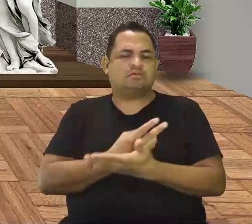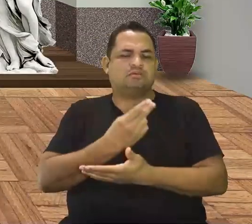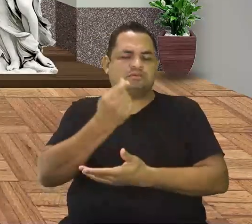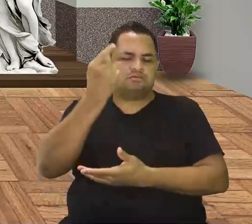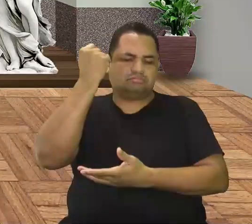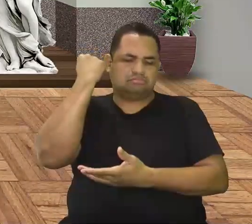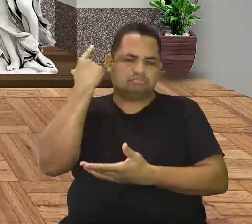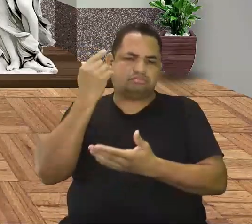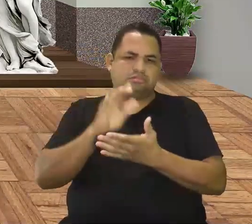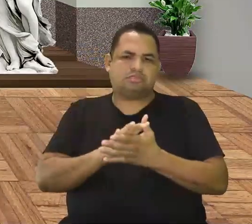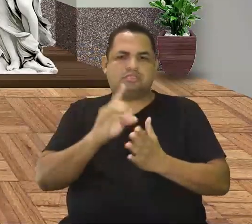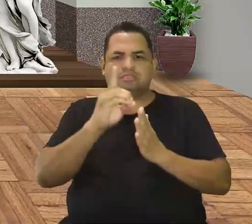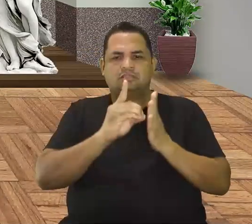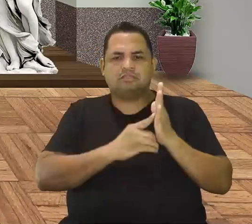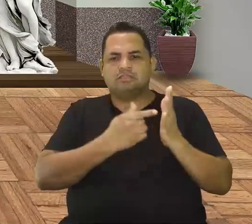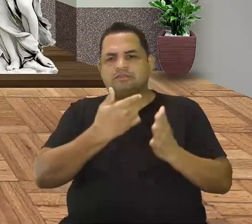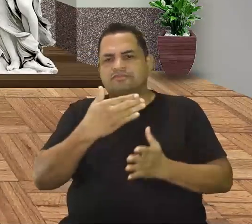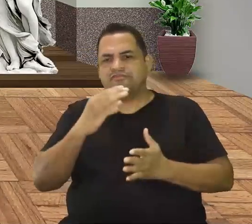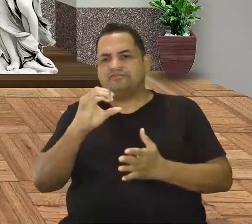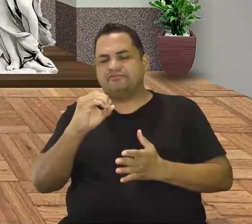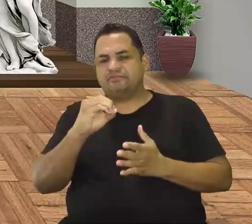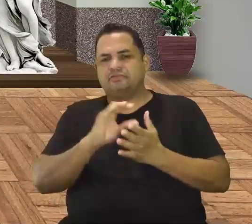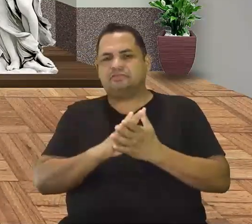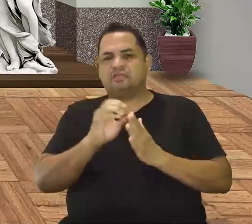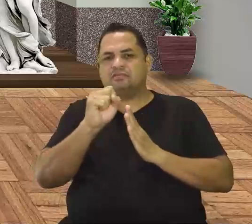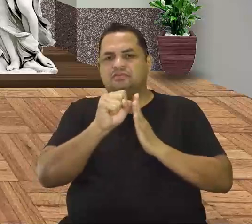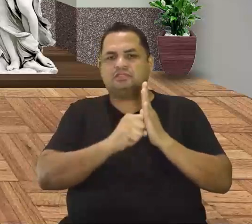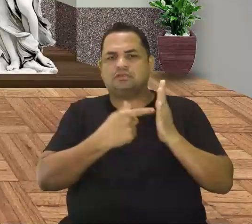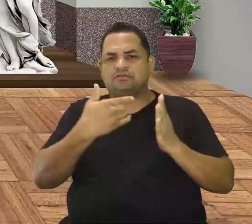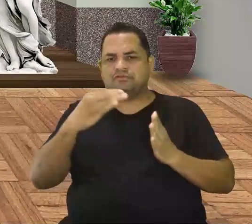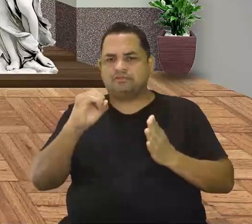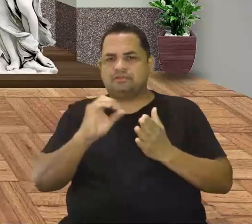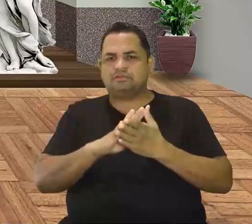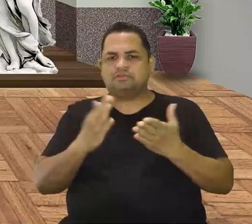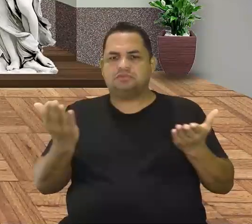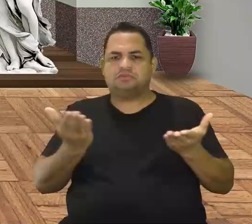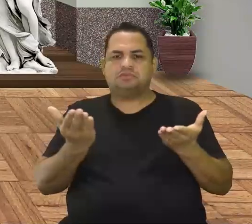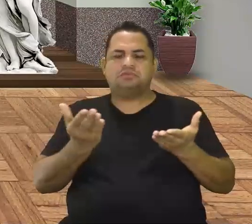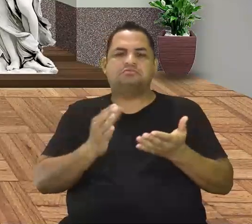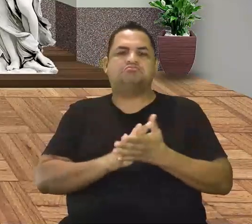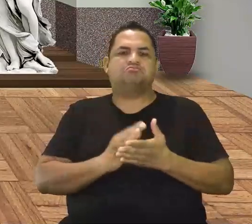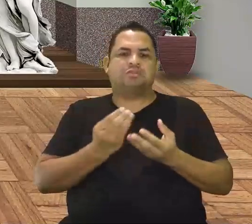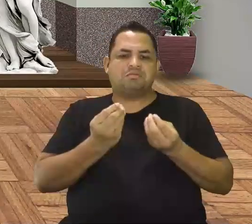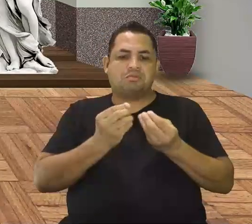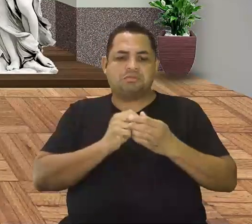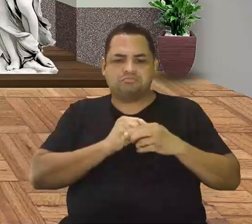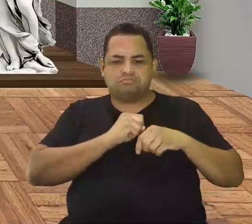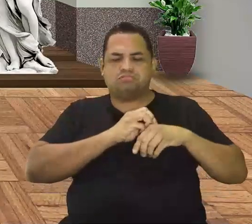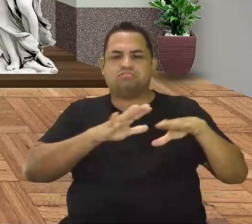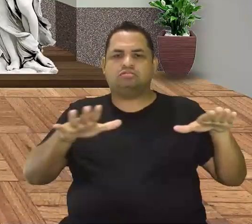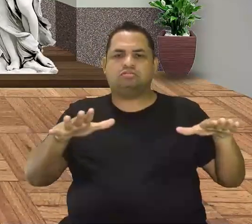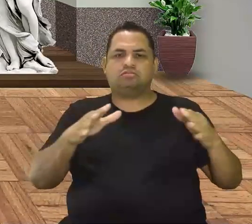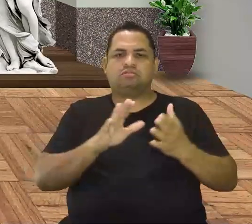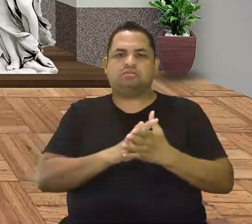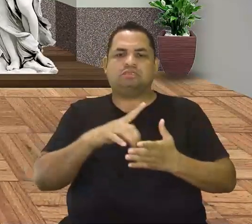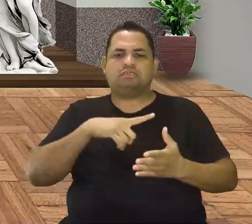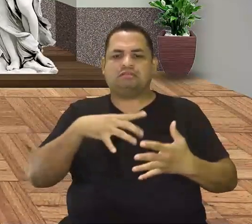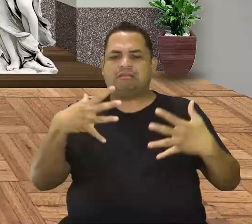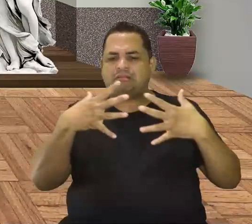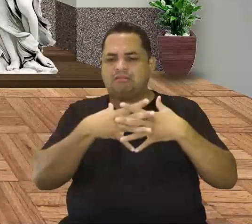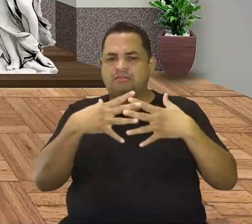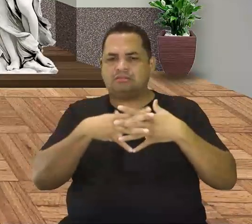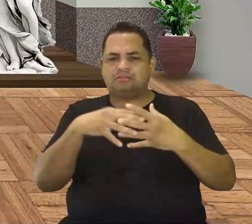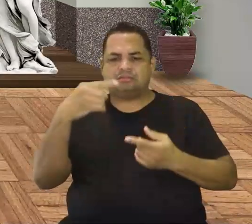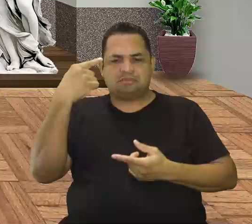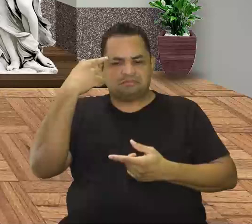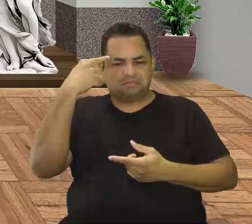de 20, 30 e 40 do século 20, hoje estão muito mais intensificadas. E acaba, então, fazendo uma confusão na mente